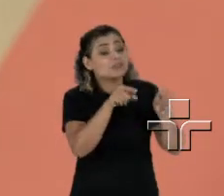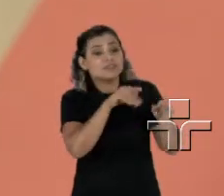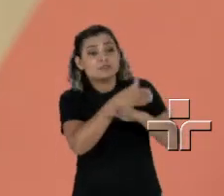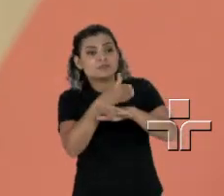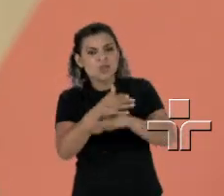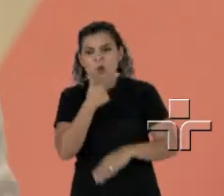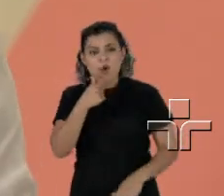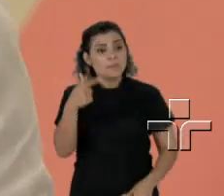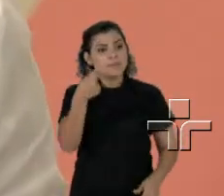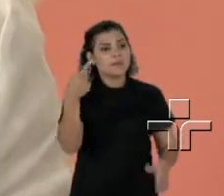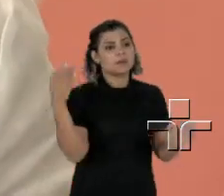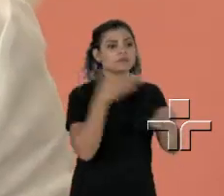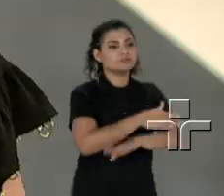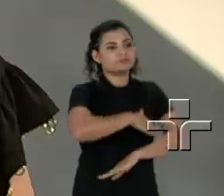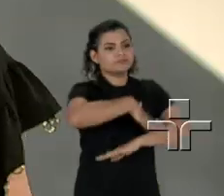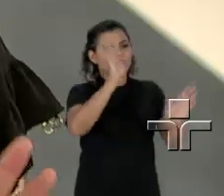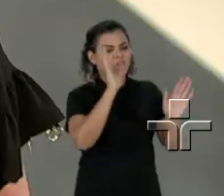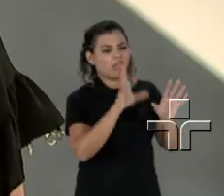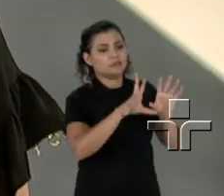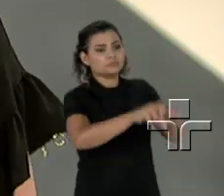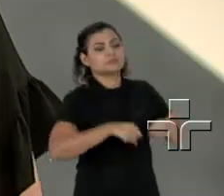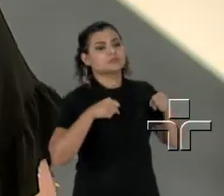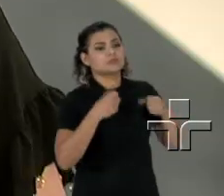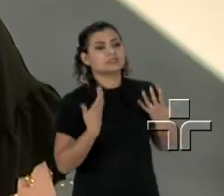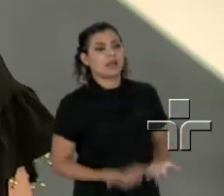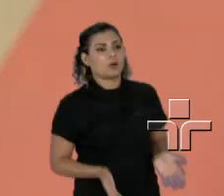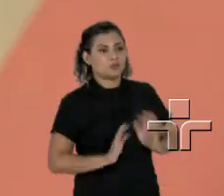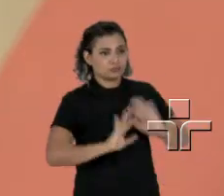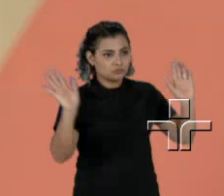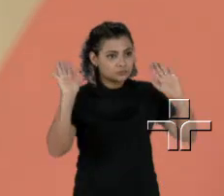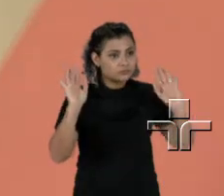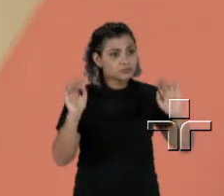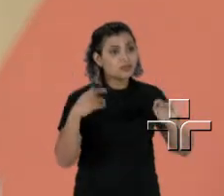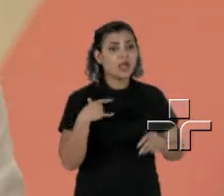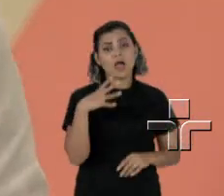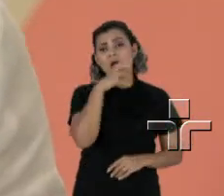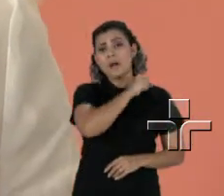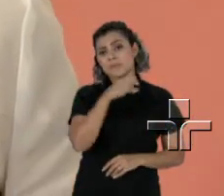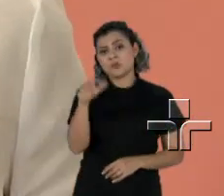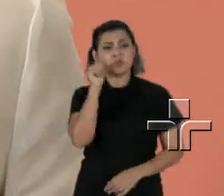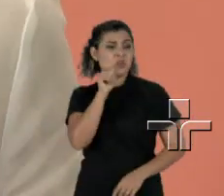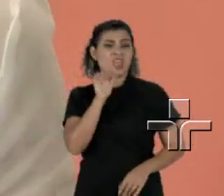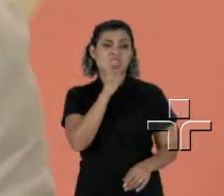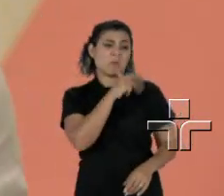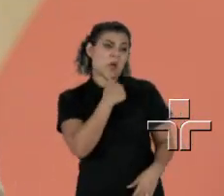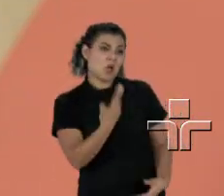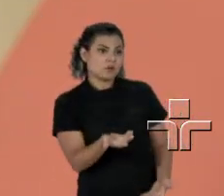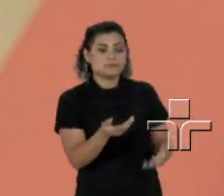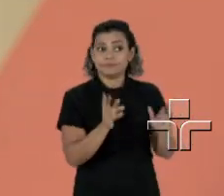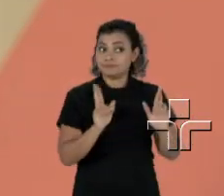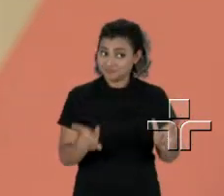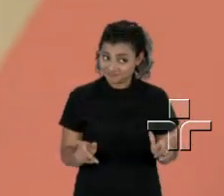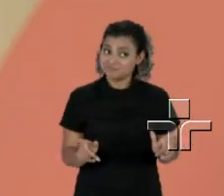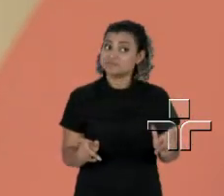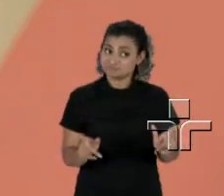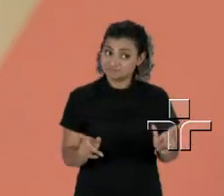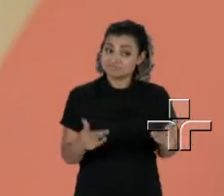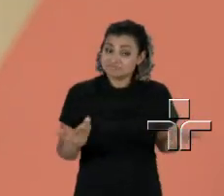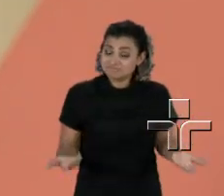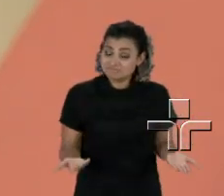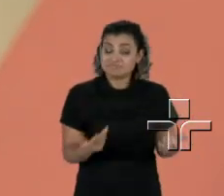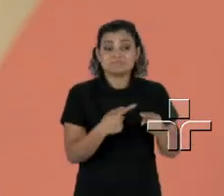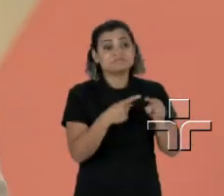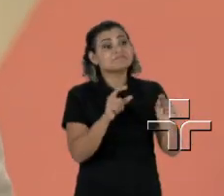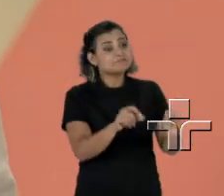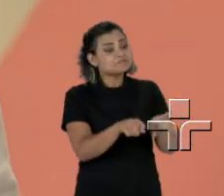primeira e é por isso mesmo e ainda acha que fazendo prates o agente da melhora muito né não era muito no shopping mas